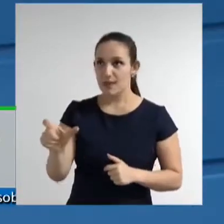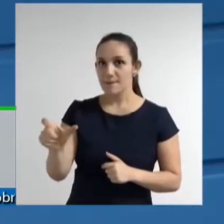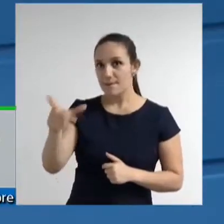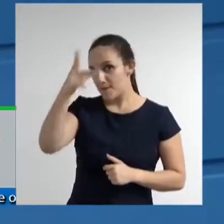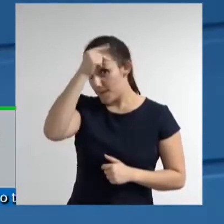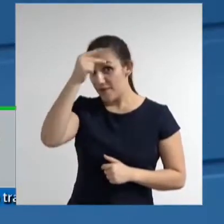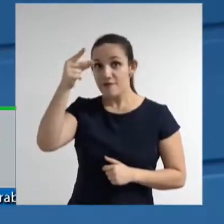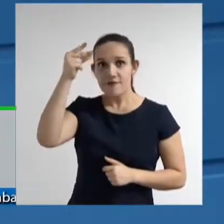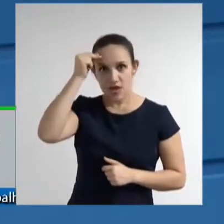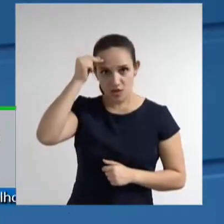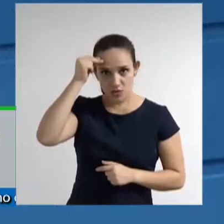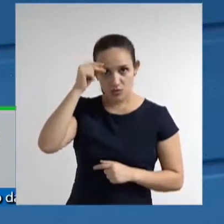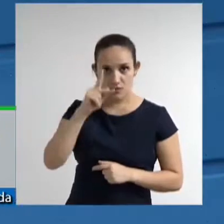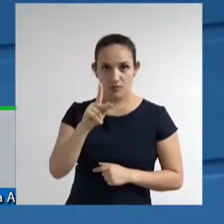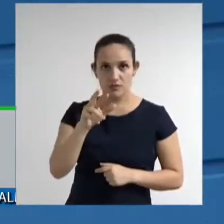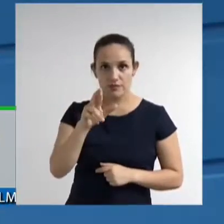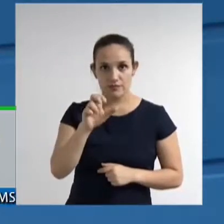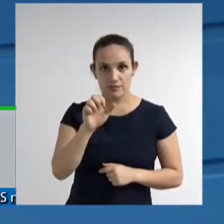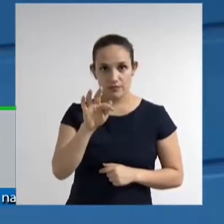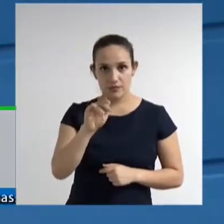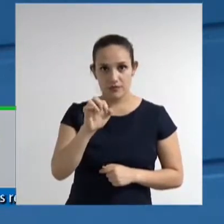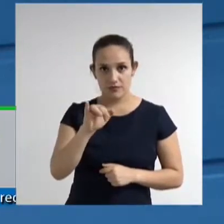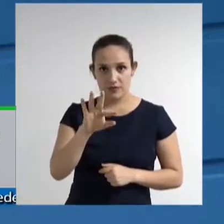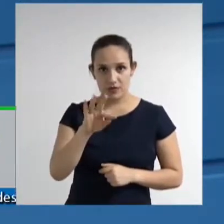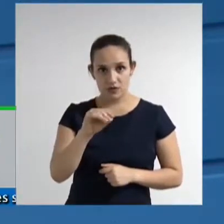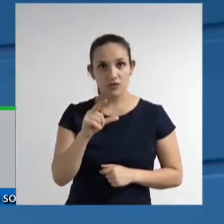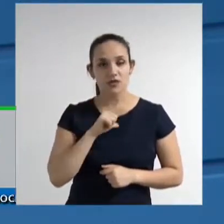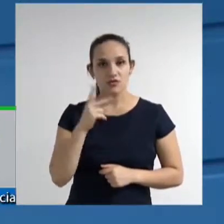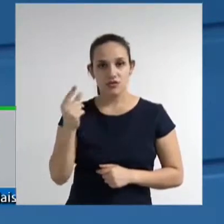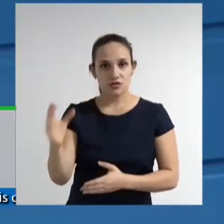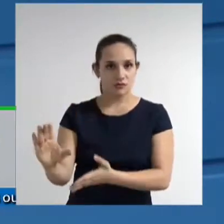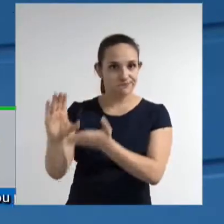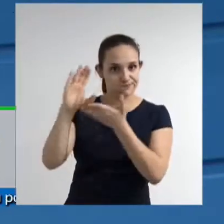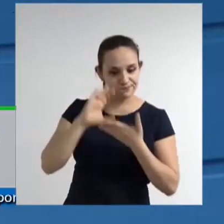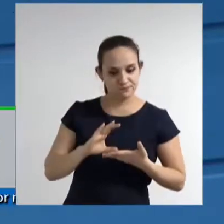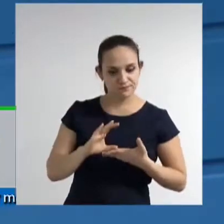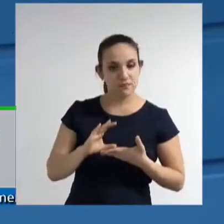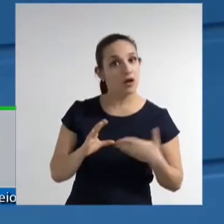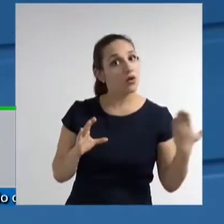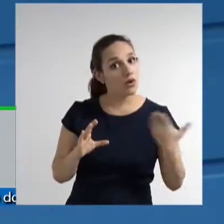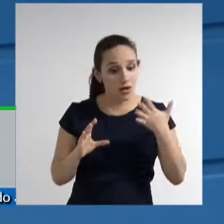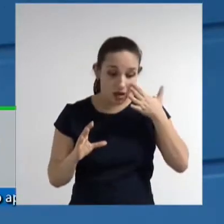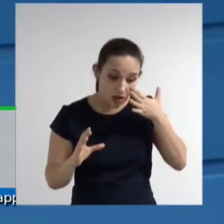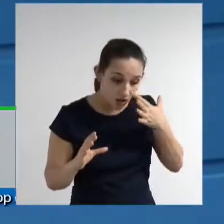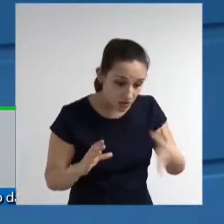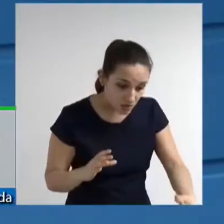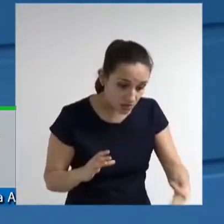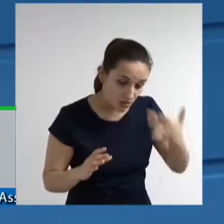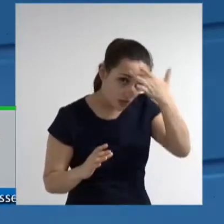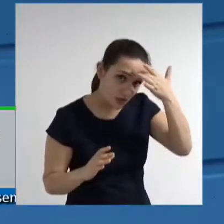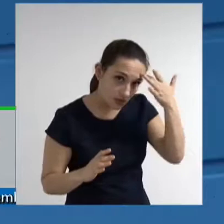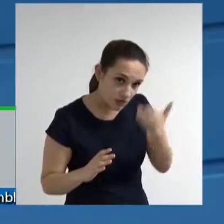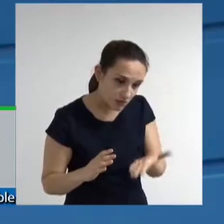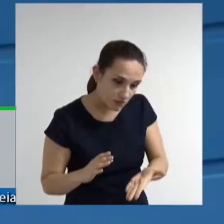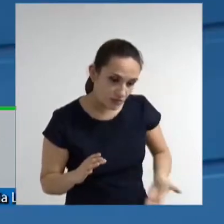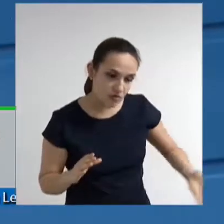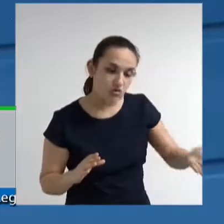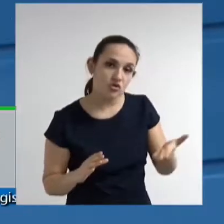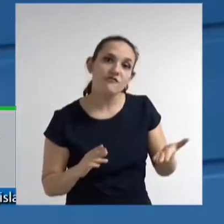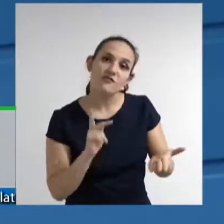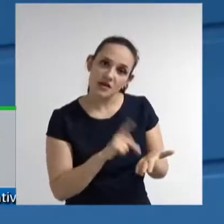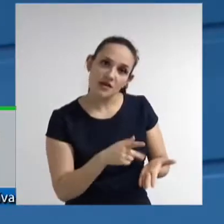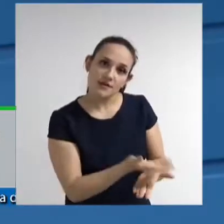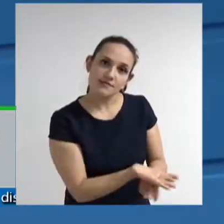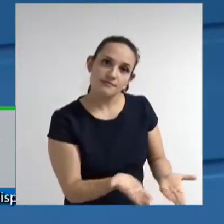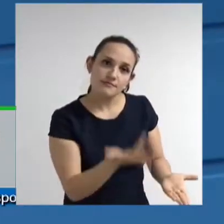um recurso significativo nos seus municípios, possam olhar para esses